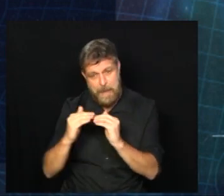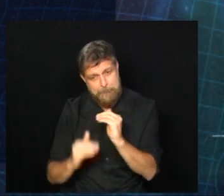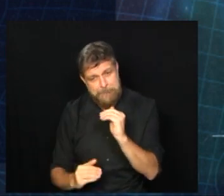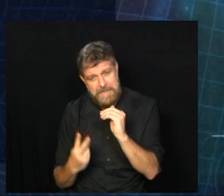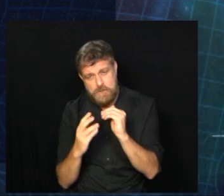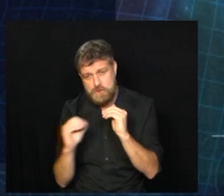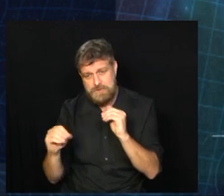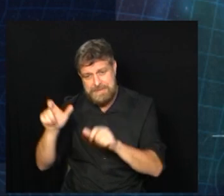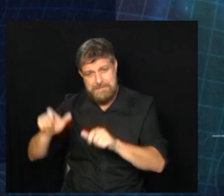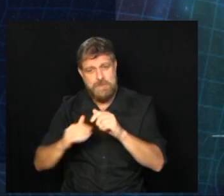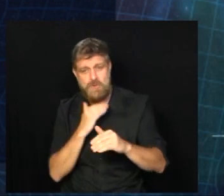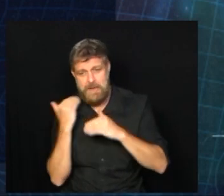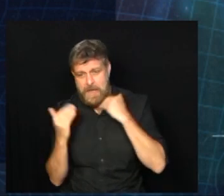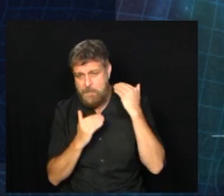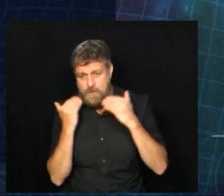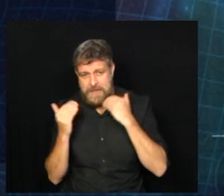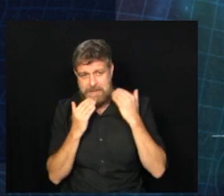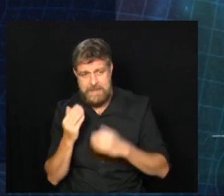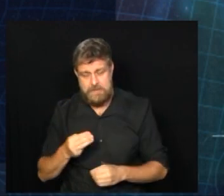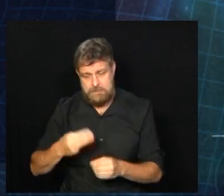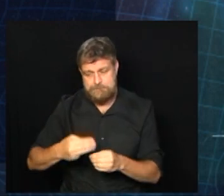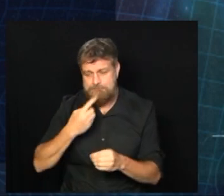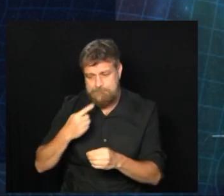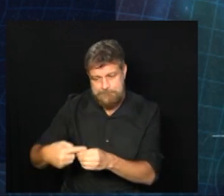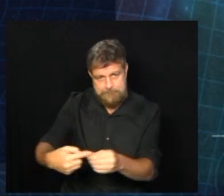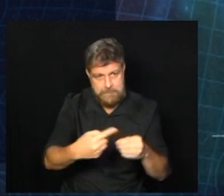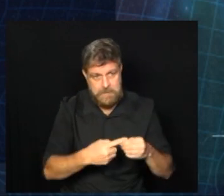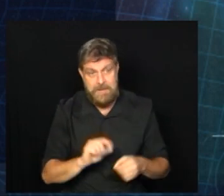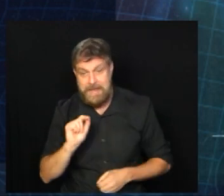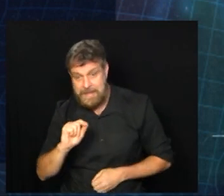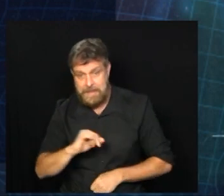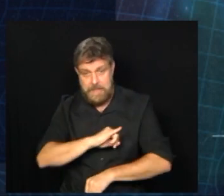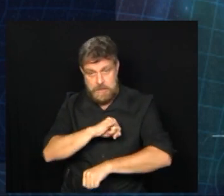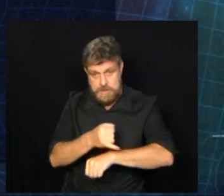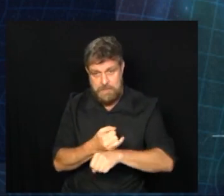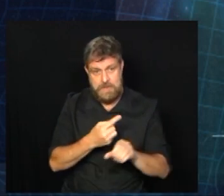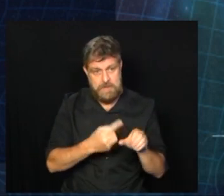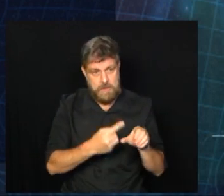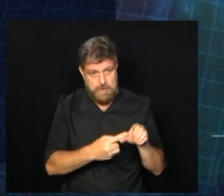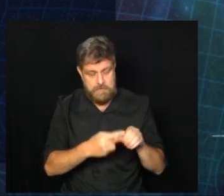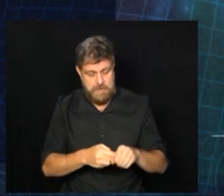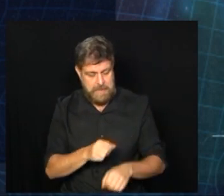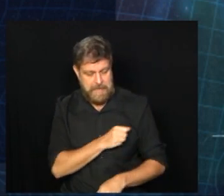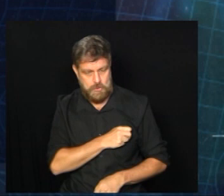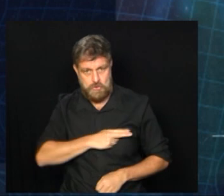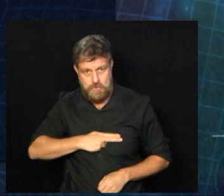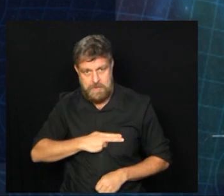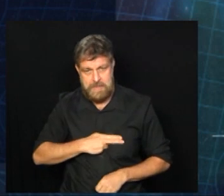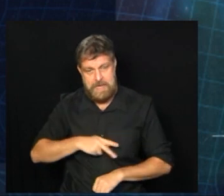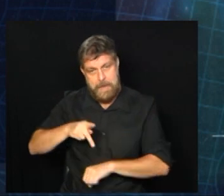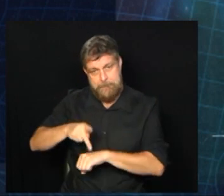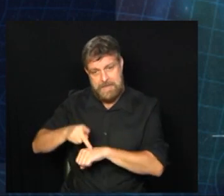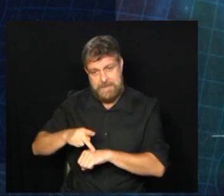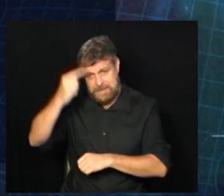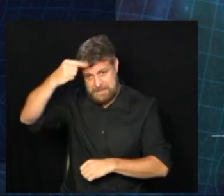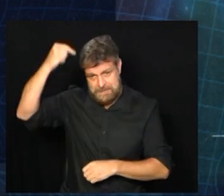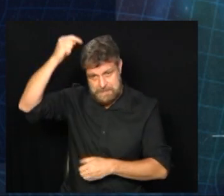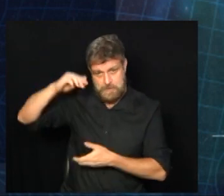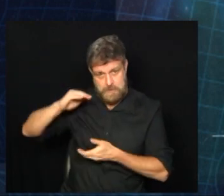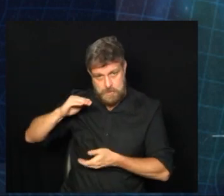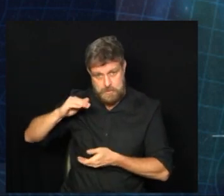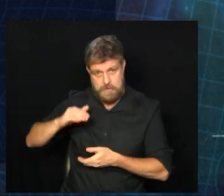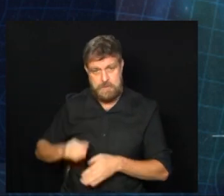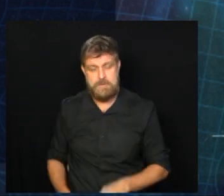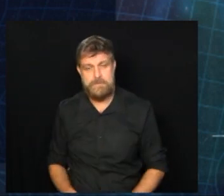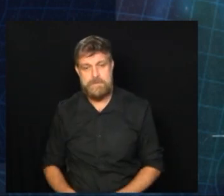200 óbitos devido à Covid aqui na RMC, que são Jaguariúna, Cosmópolis, Arthur Nogueira, Pedreira, Santo Antônio